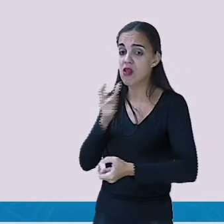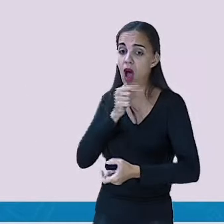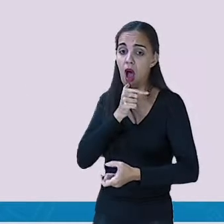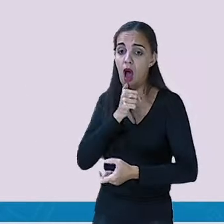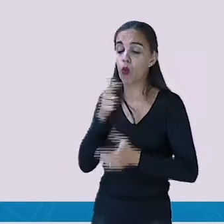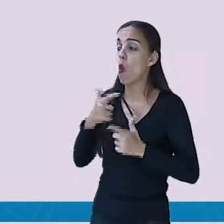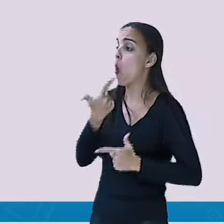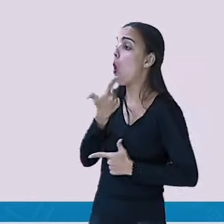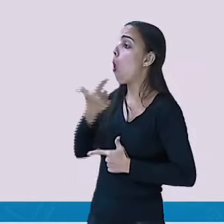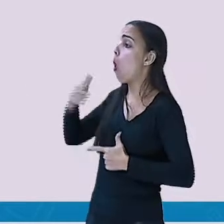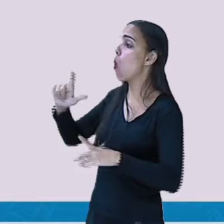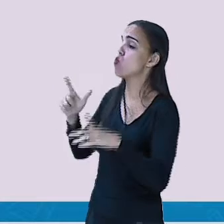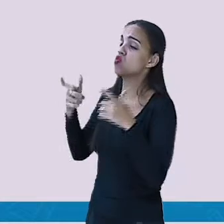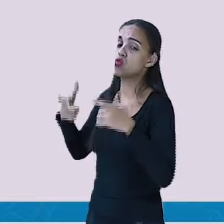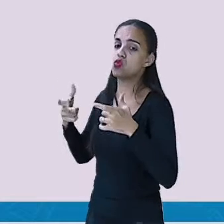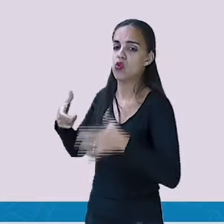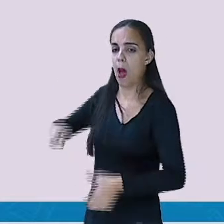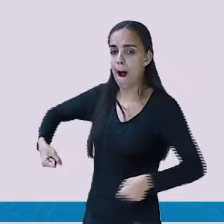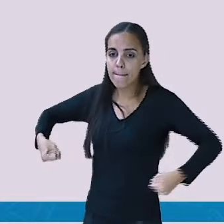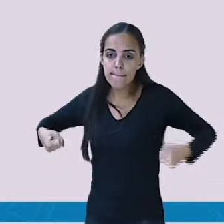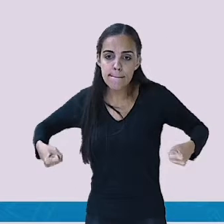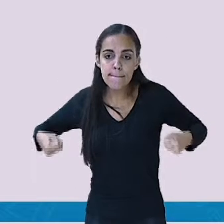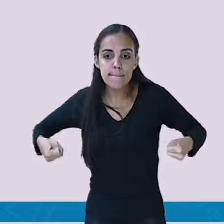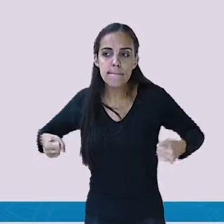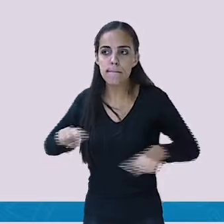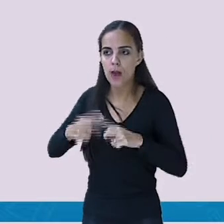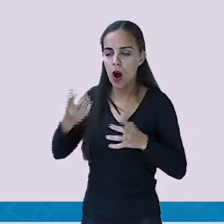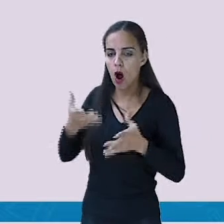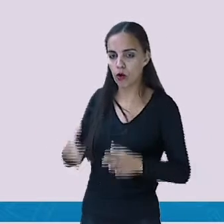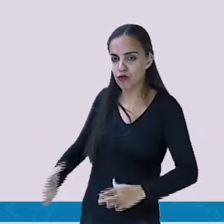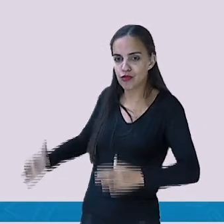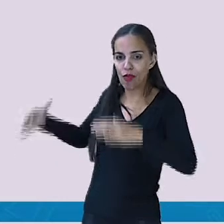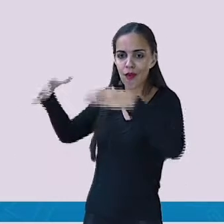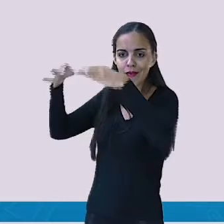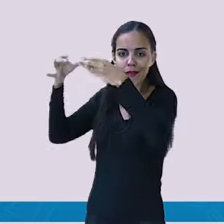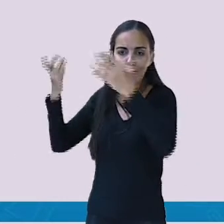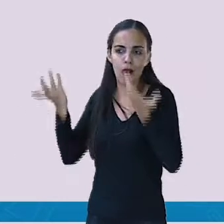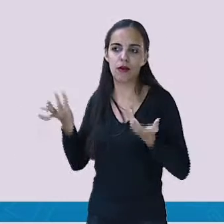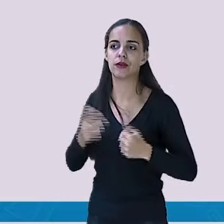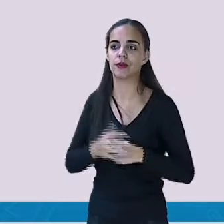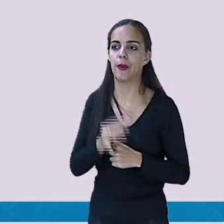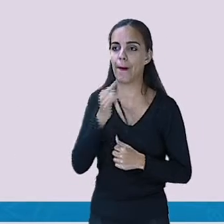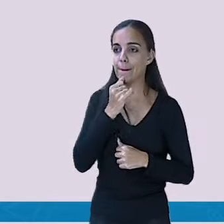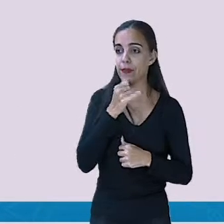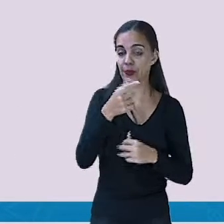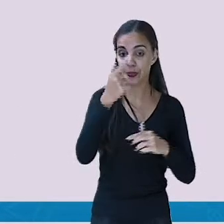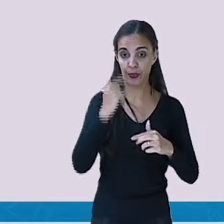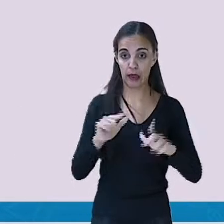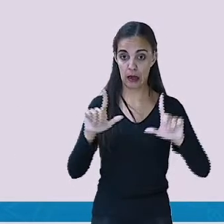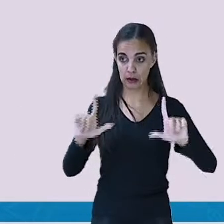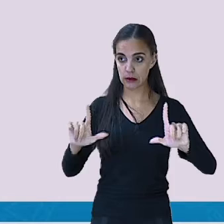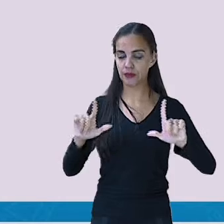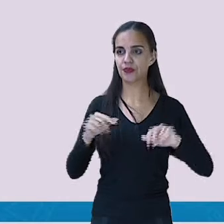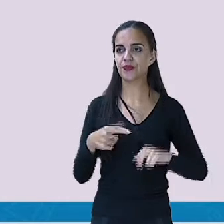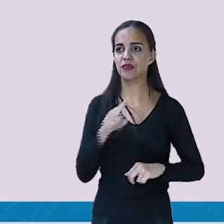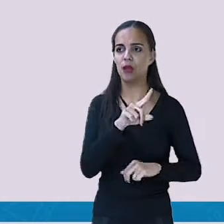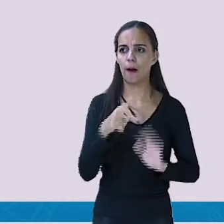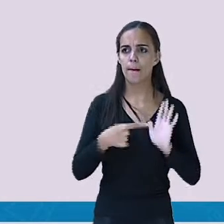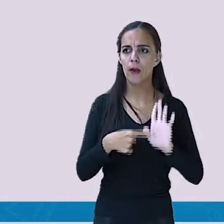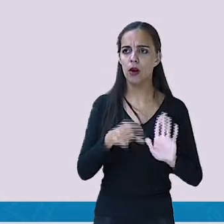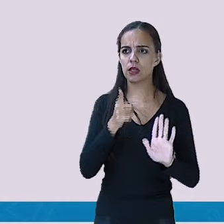chegar nesta situação? Aqui, ao contrário, nós temos água